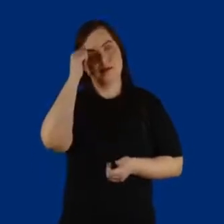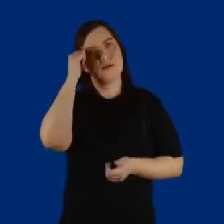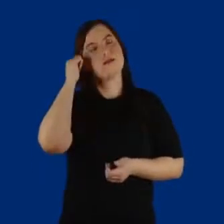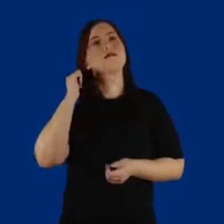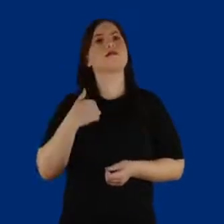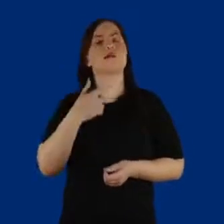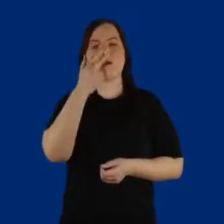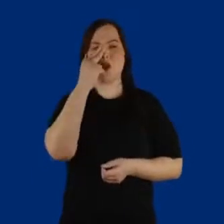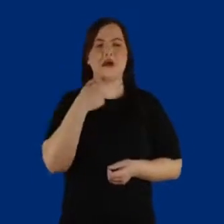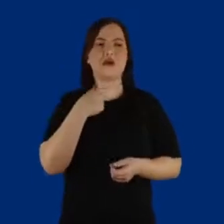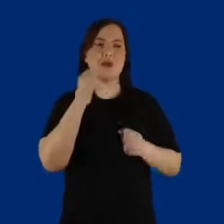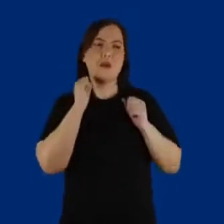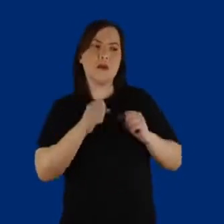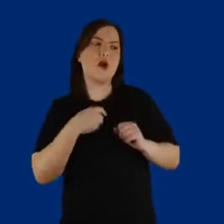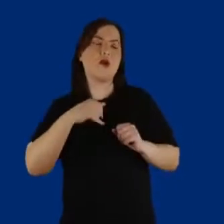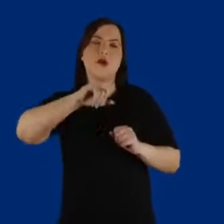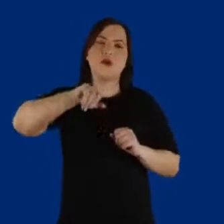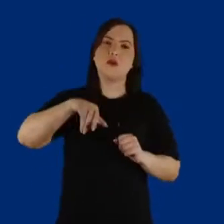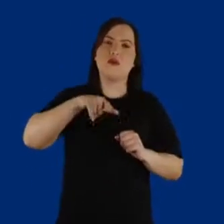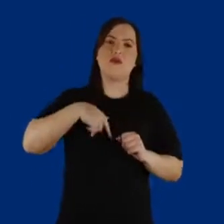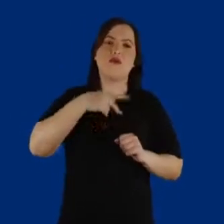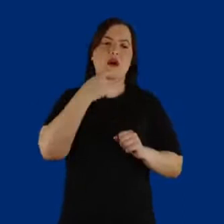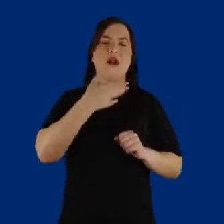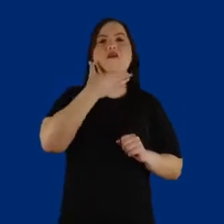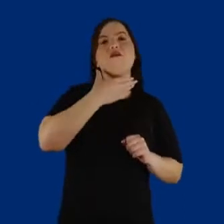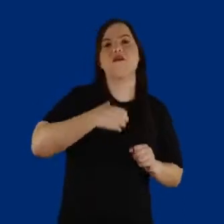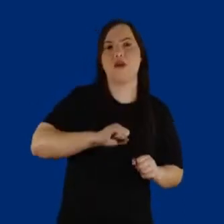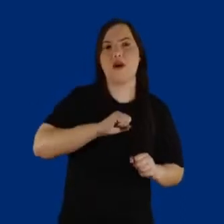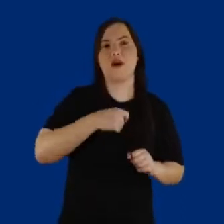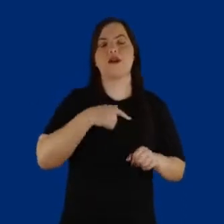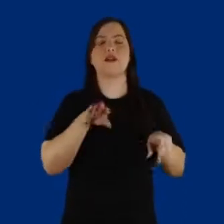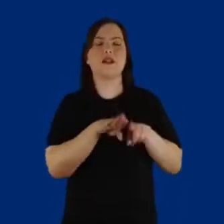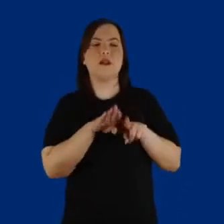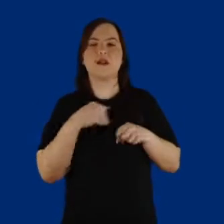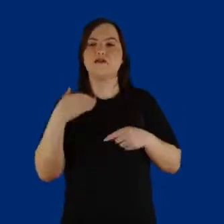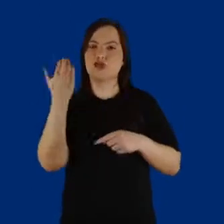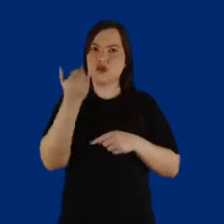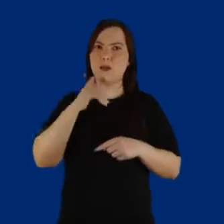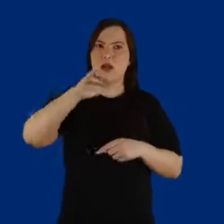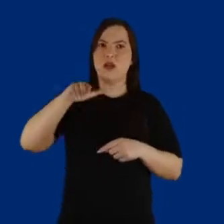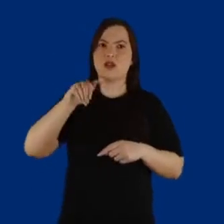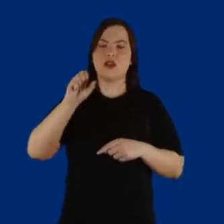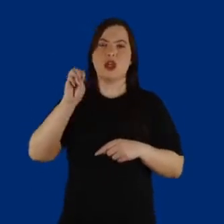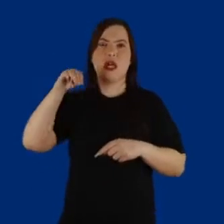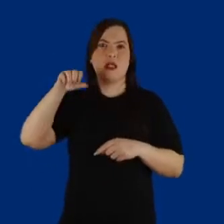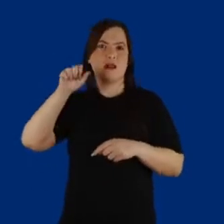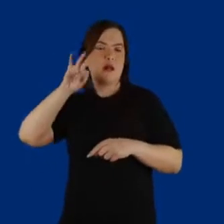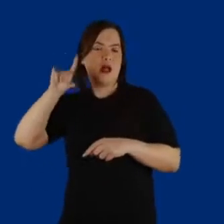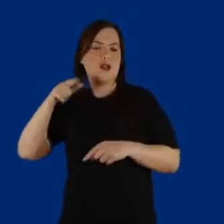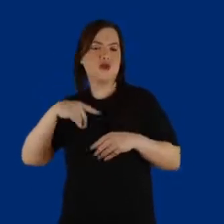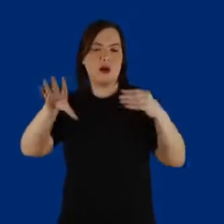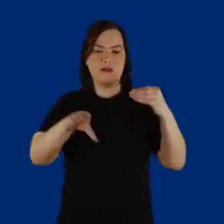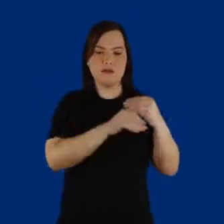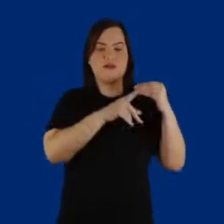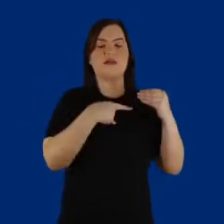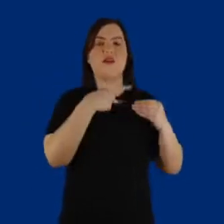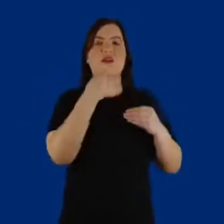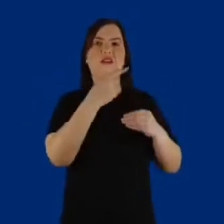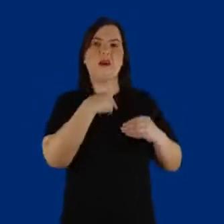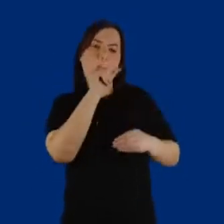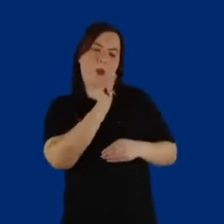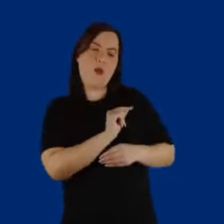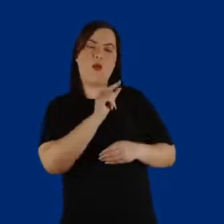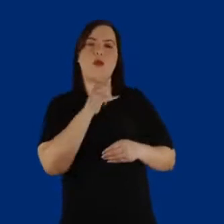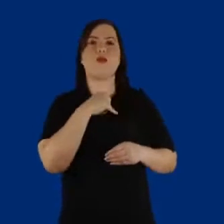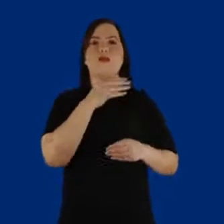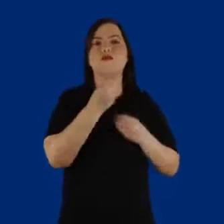Acho que a gente pode aproveitar que a gente está falando de Paulo Freire e convidar a Jesuit para contribuir um pouquinho sobre isso, né?